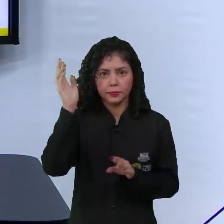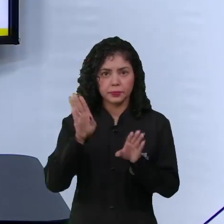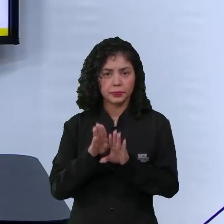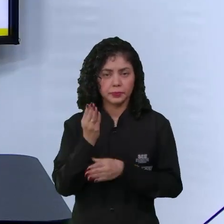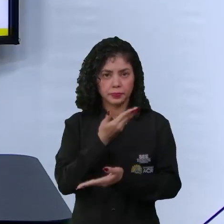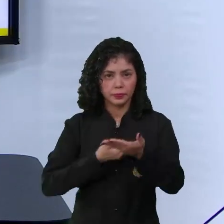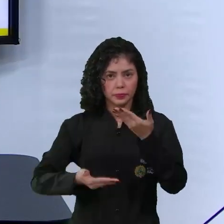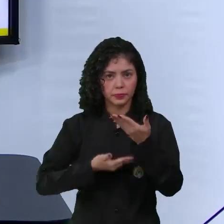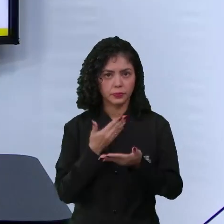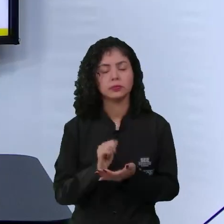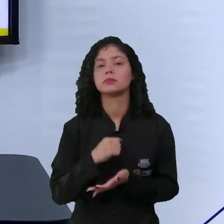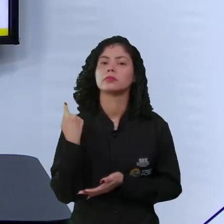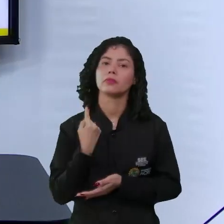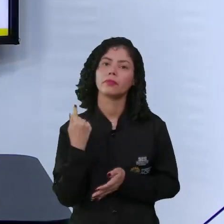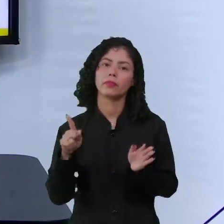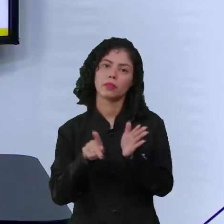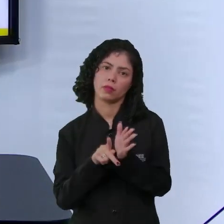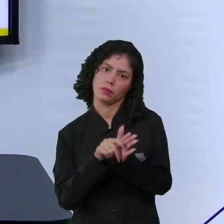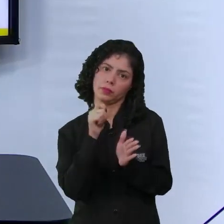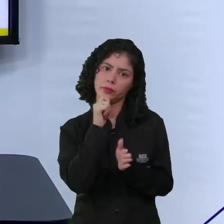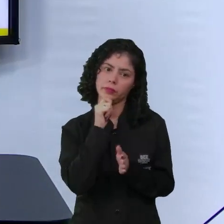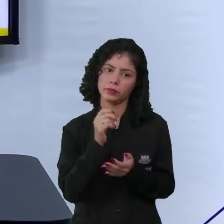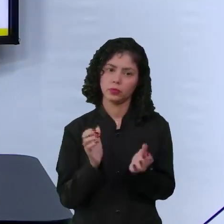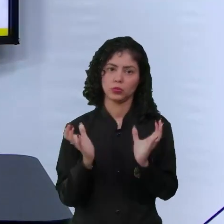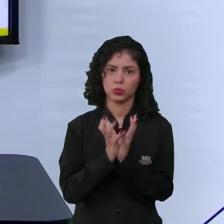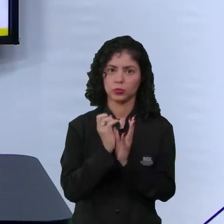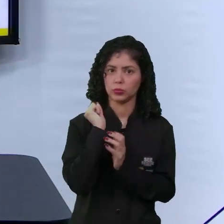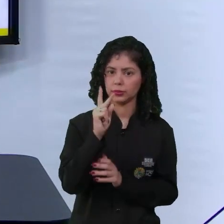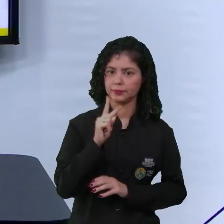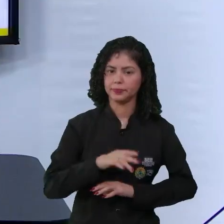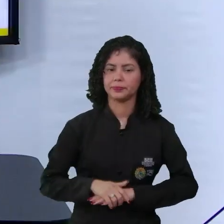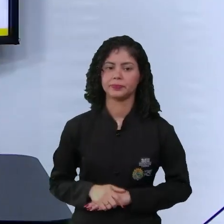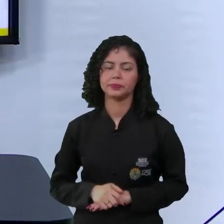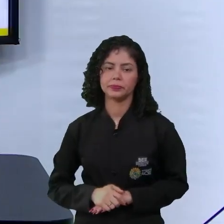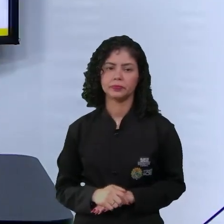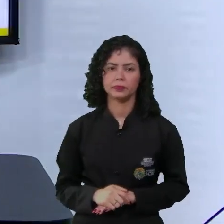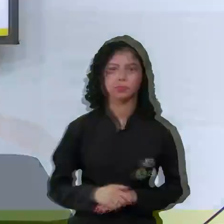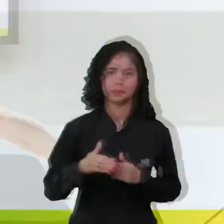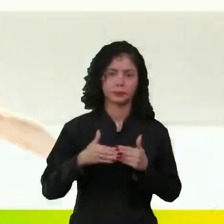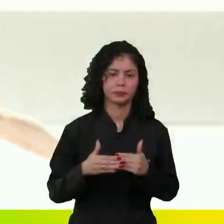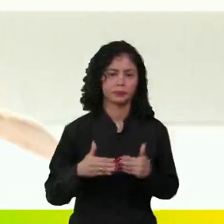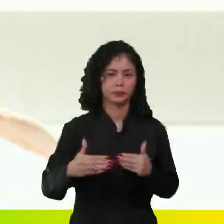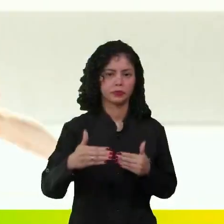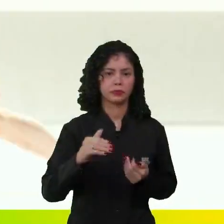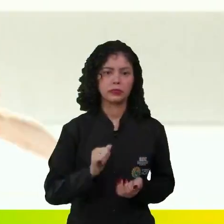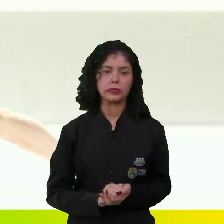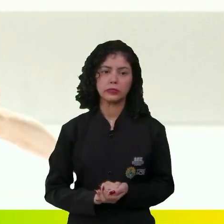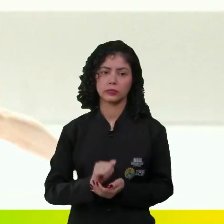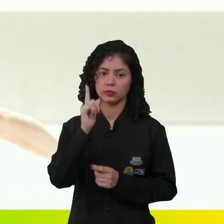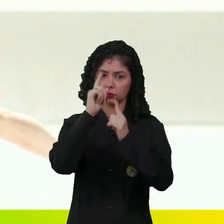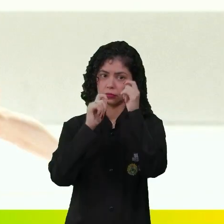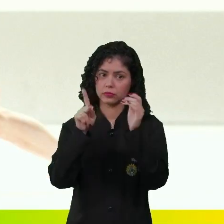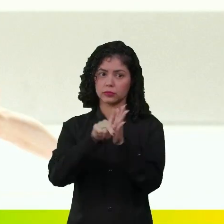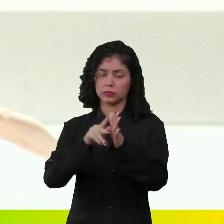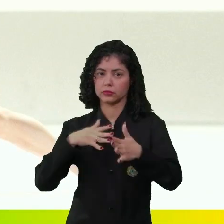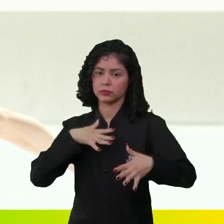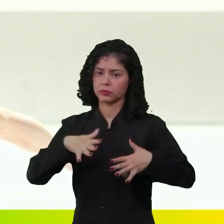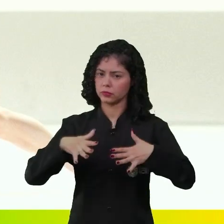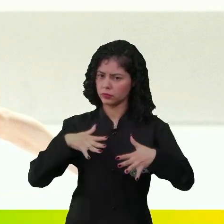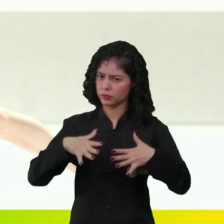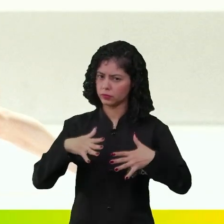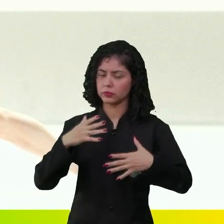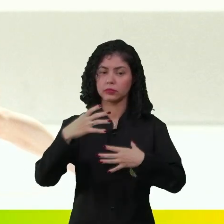interações. É um indivíduo dançando pelo coletivo, ok? Avançando. Cada gesto, cada movimento